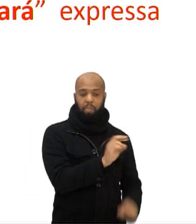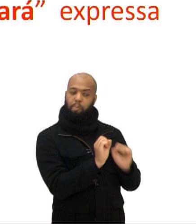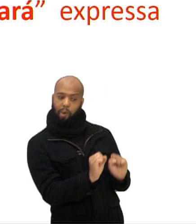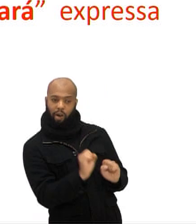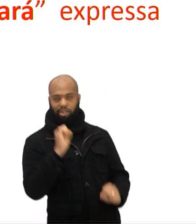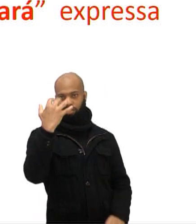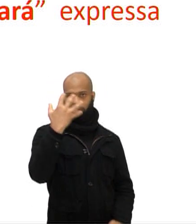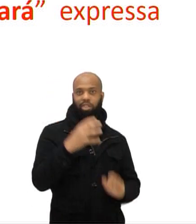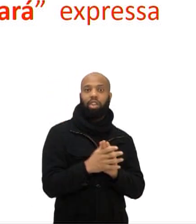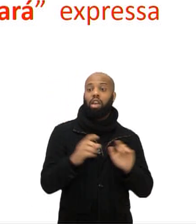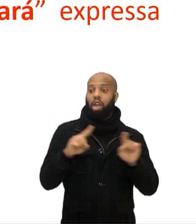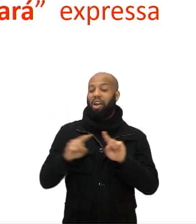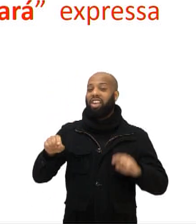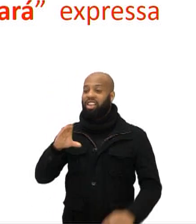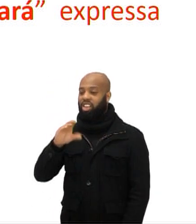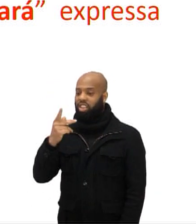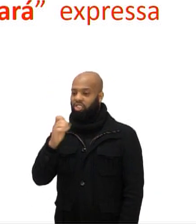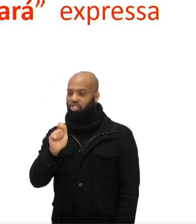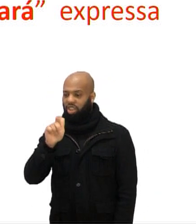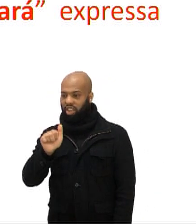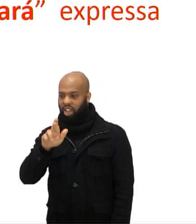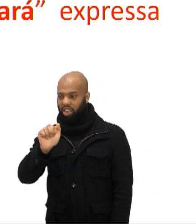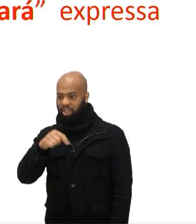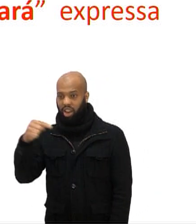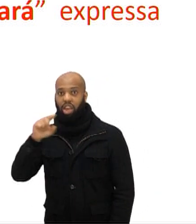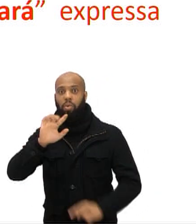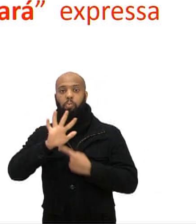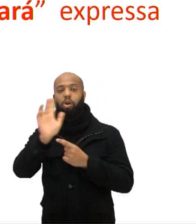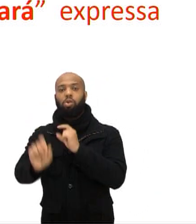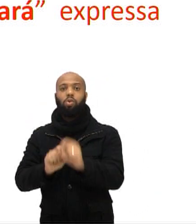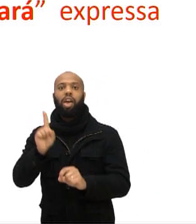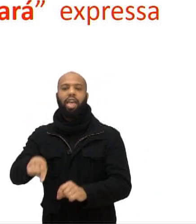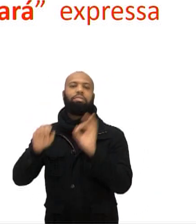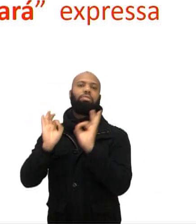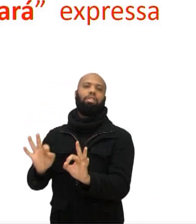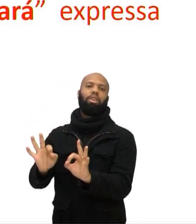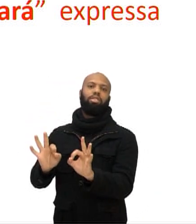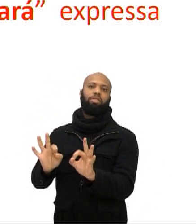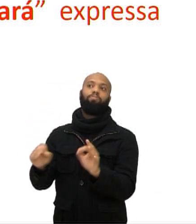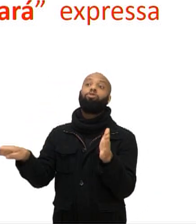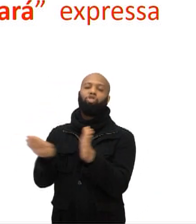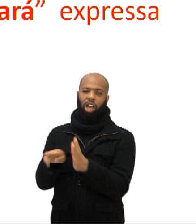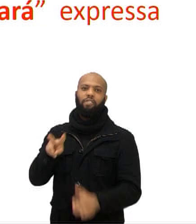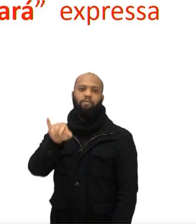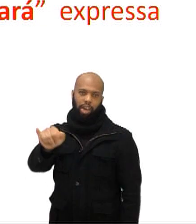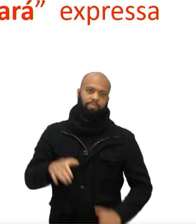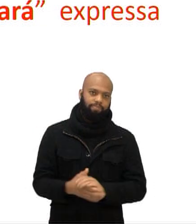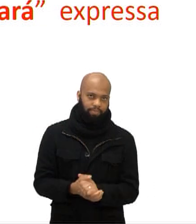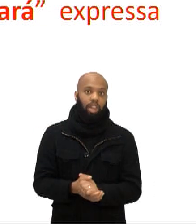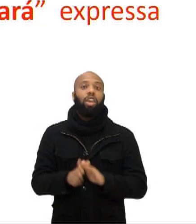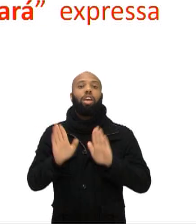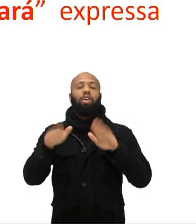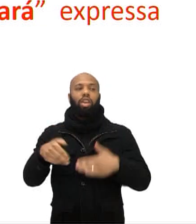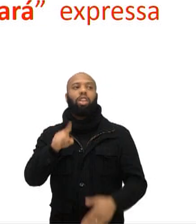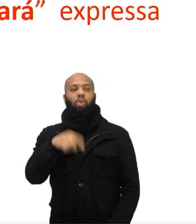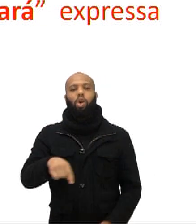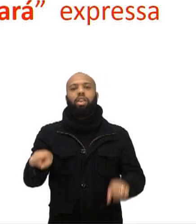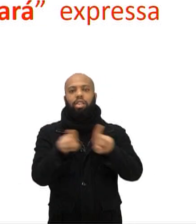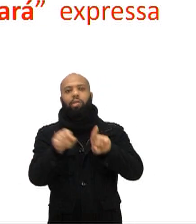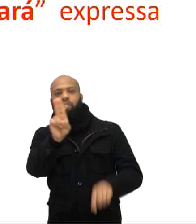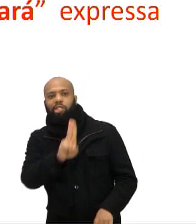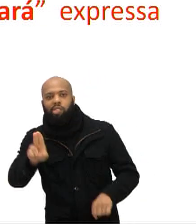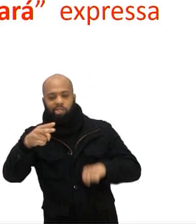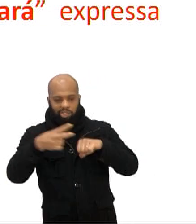deve acontecer. Enquanto chegará, vai expressar o quê? Uma certeza. Então, eu também faço uso dos